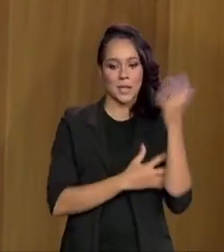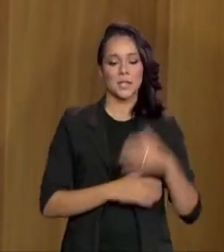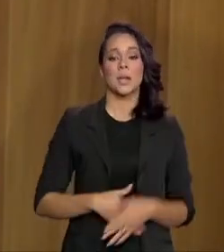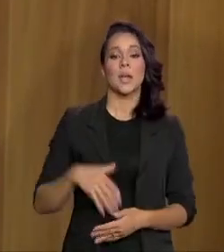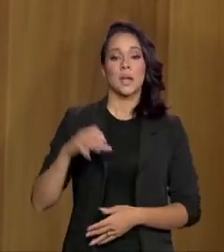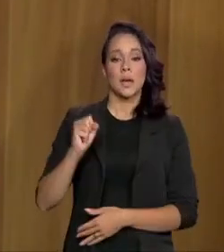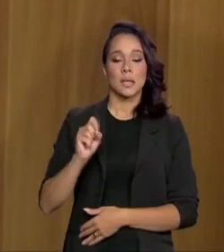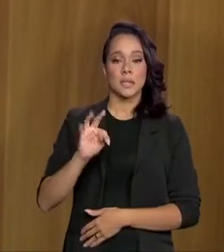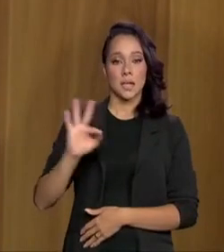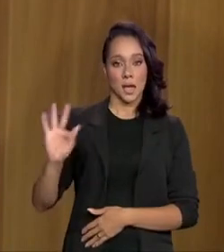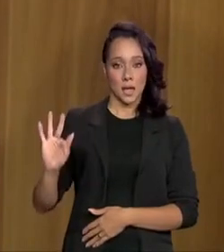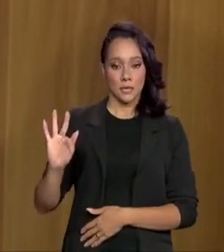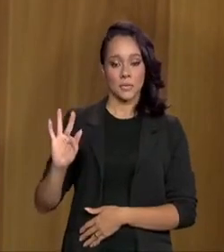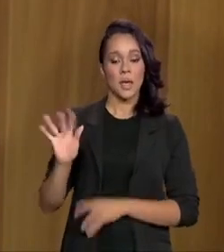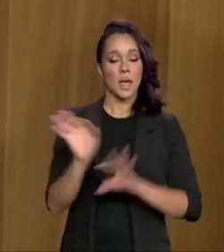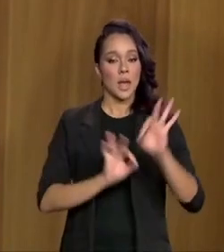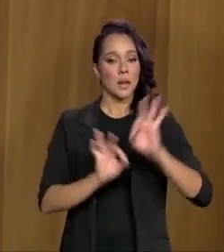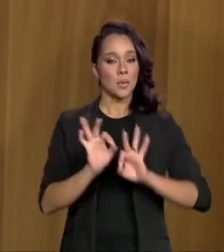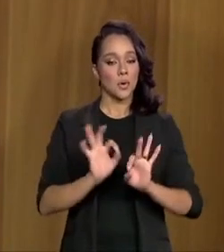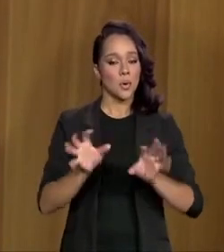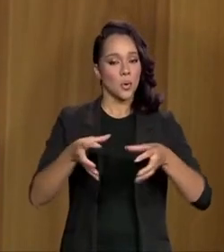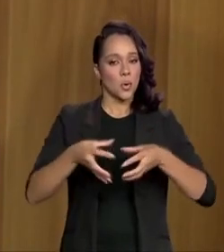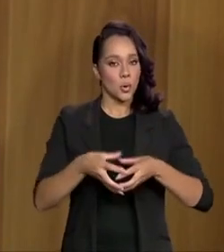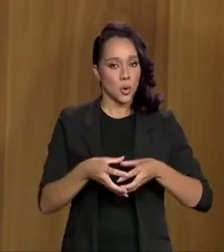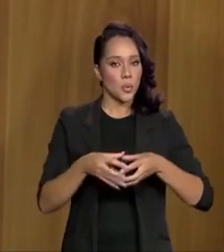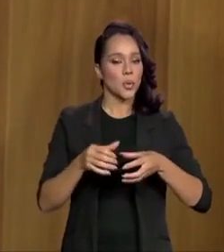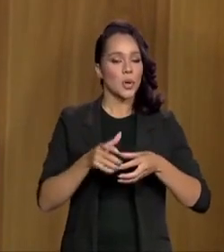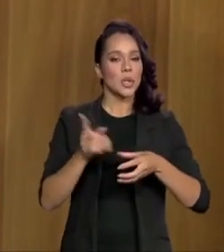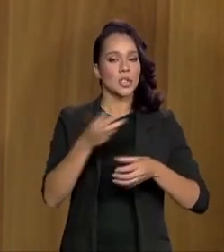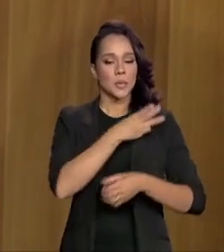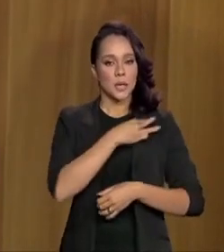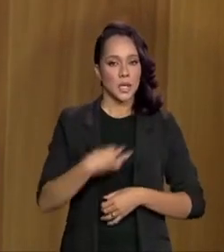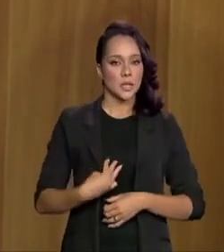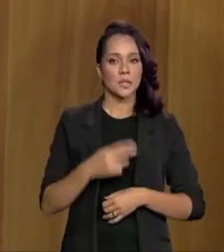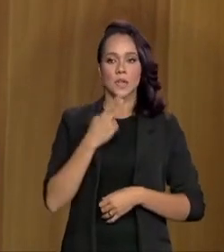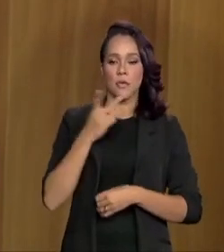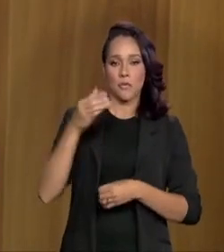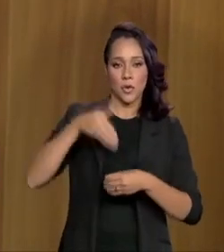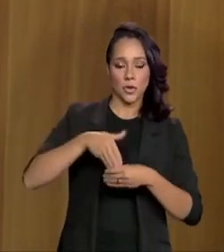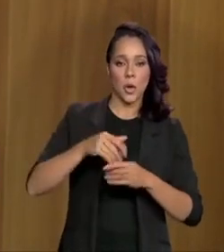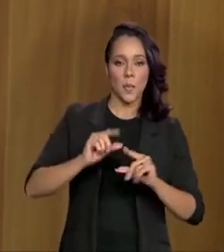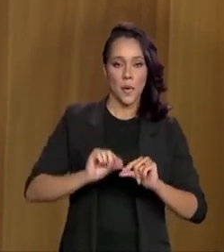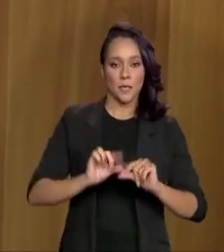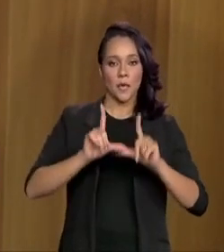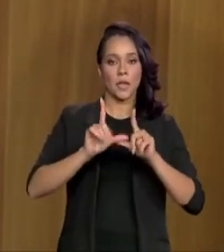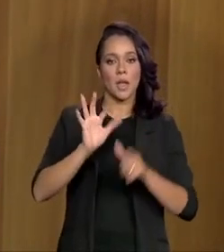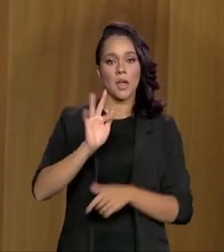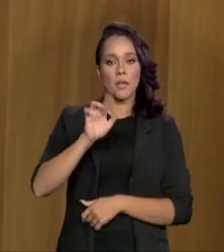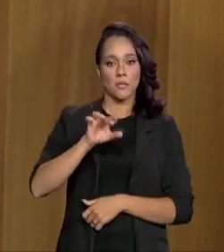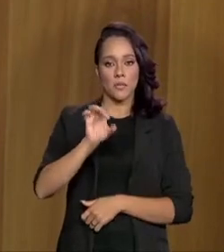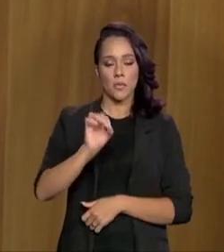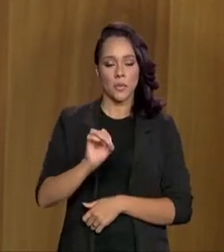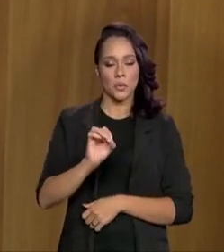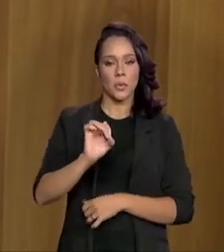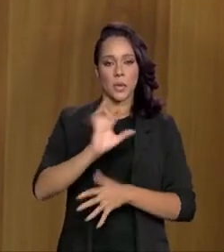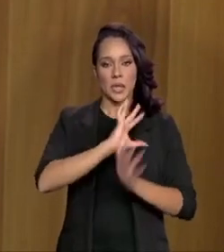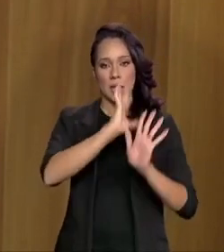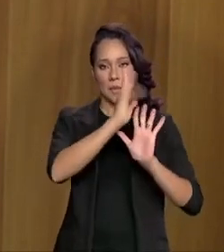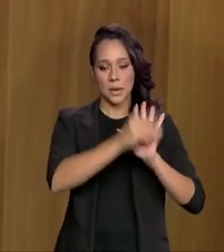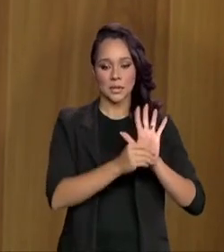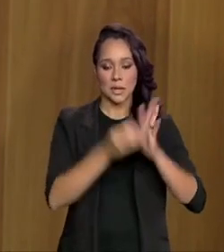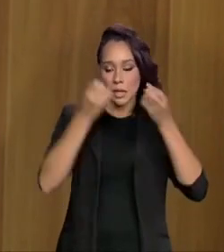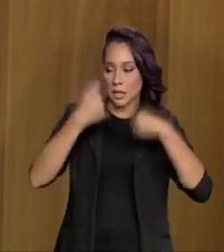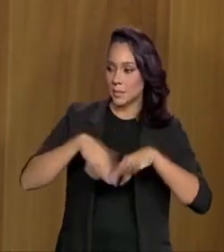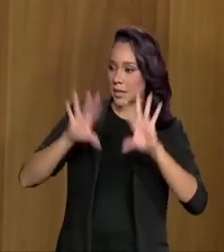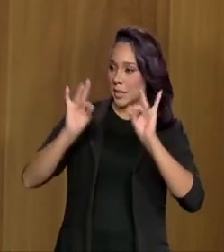Supremo Tribunal Federal formou maioria dos ministros e já votou pela reativação do Fundo da Amazônia. Quem tem os detalhes pra gente?